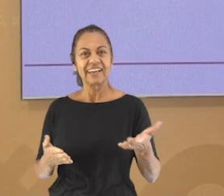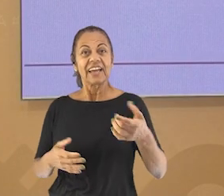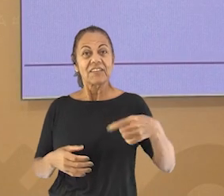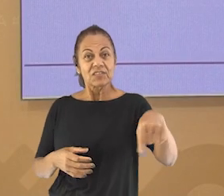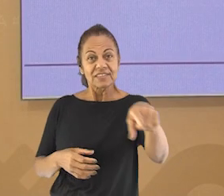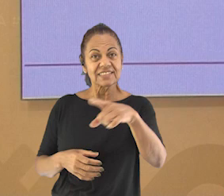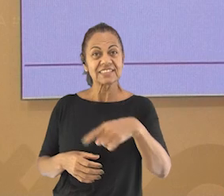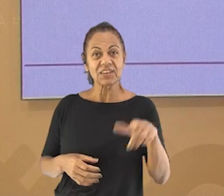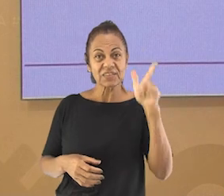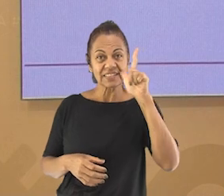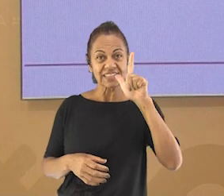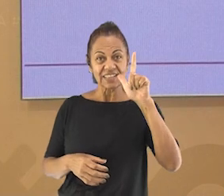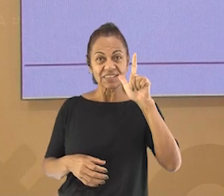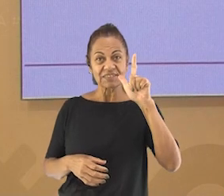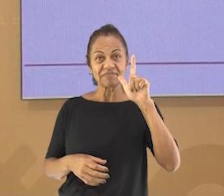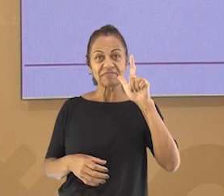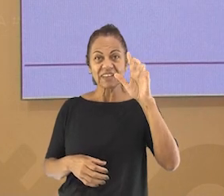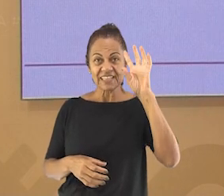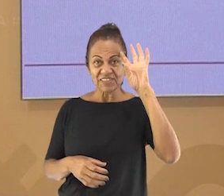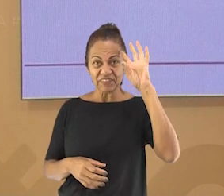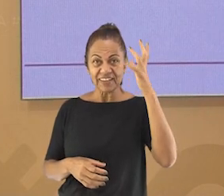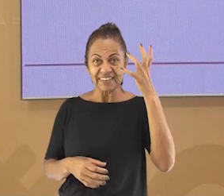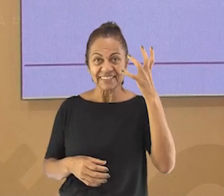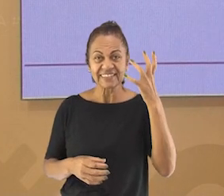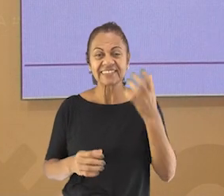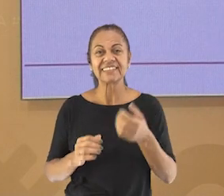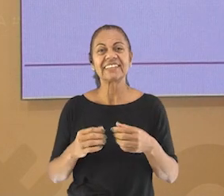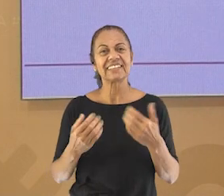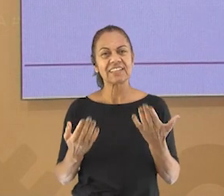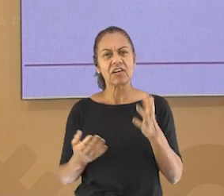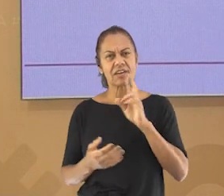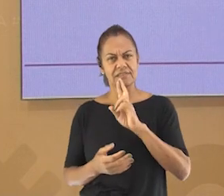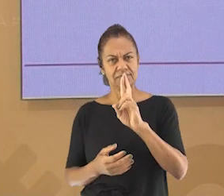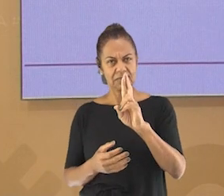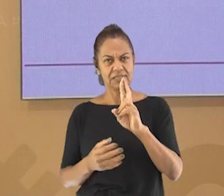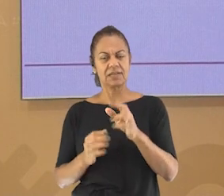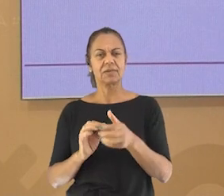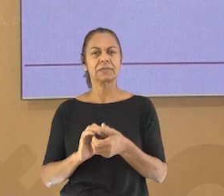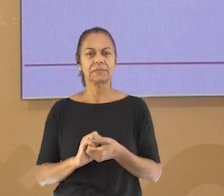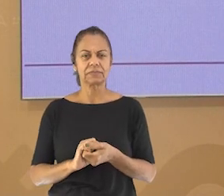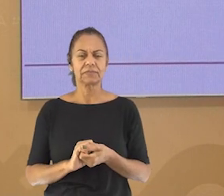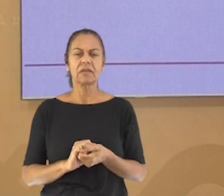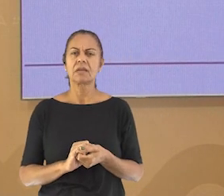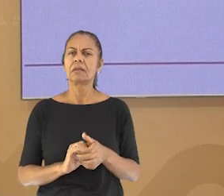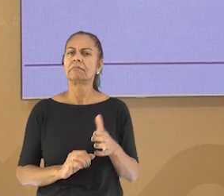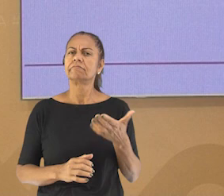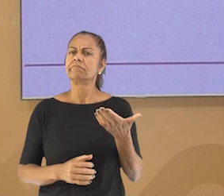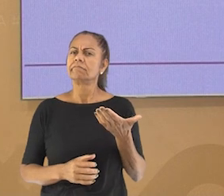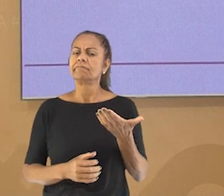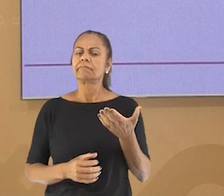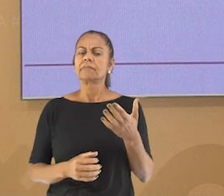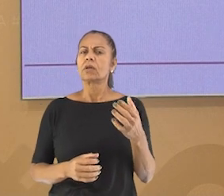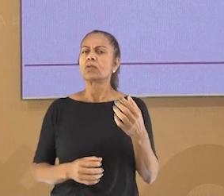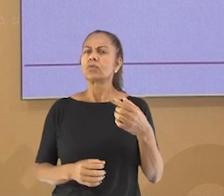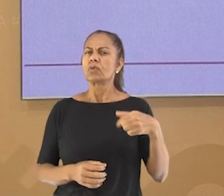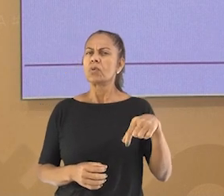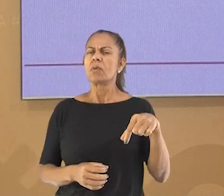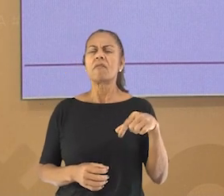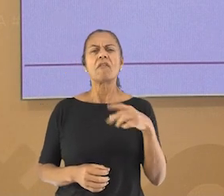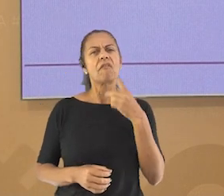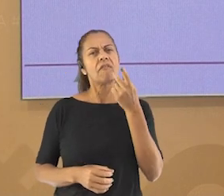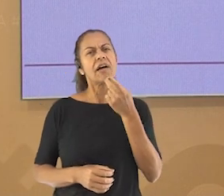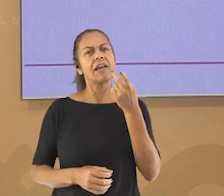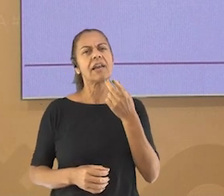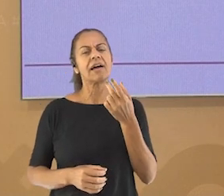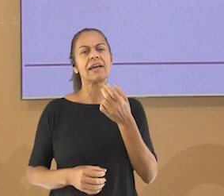Conseguiu resolver? Vamos conferir nossas respostas? Quando vamos falar que um número